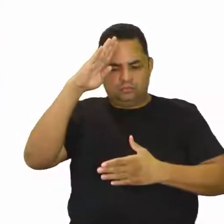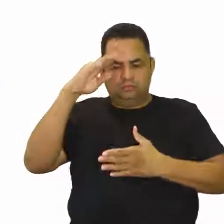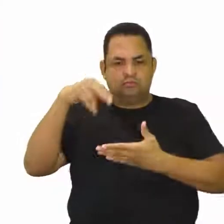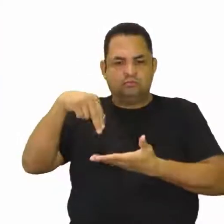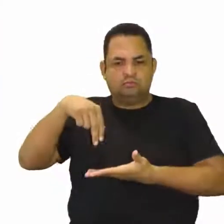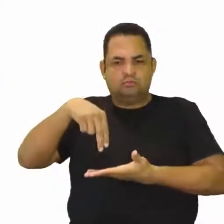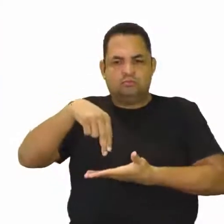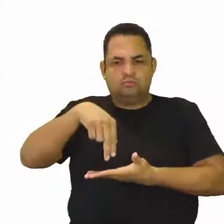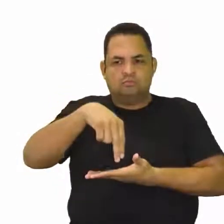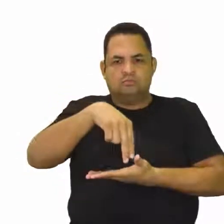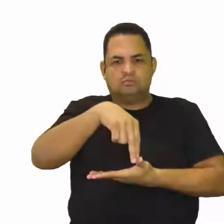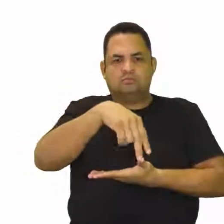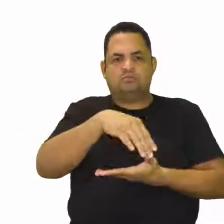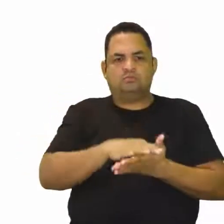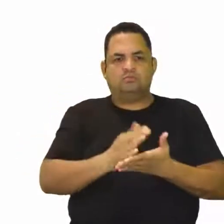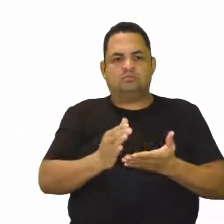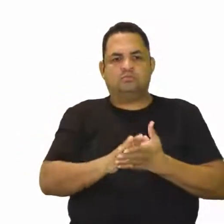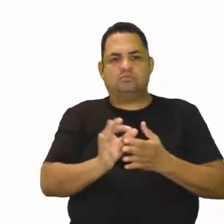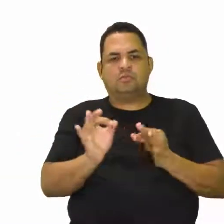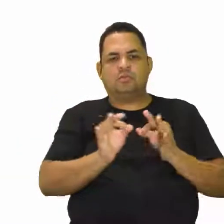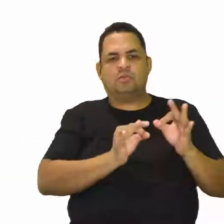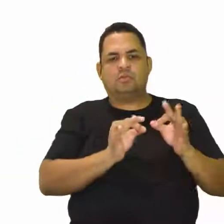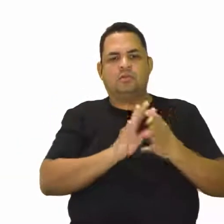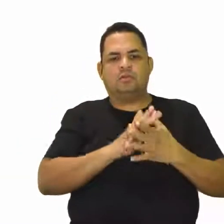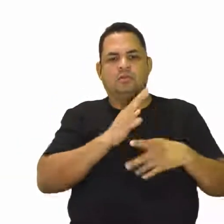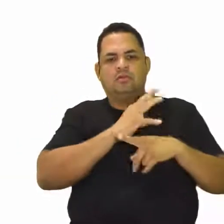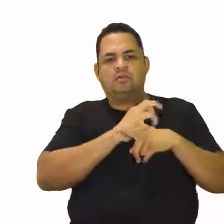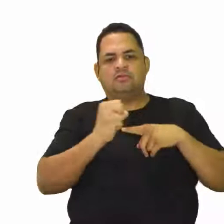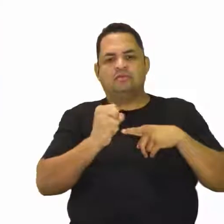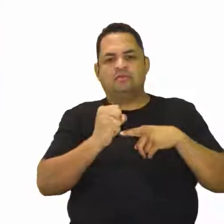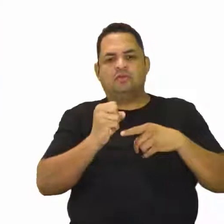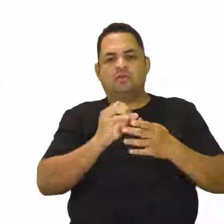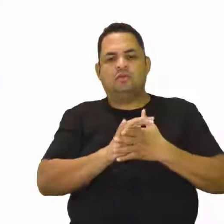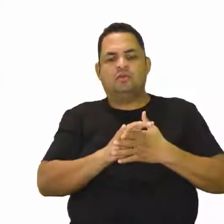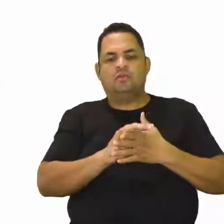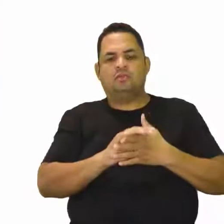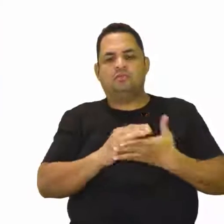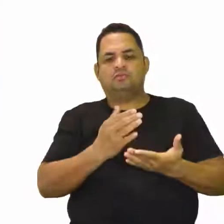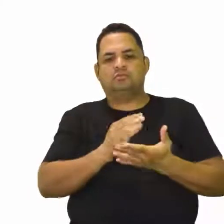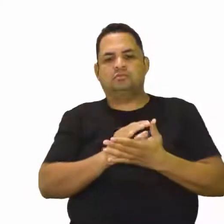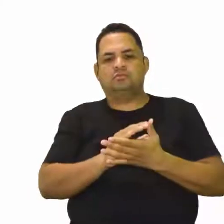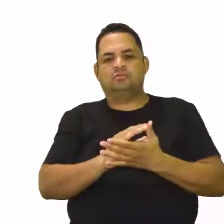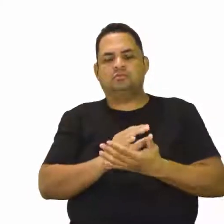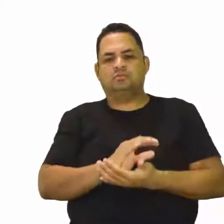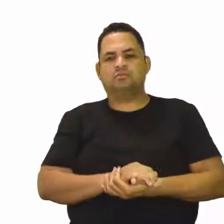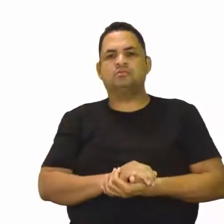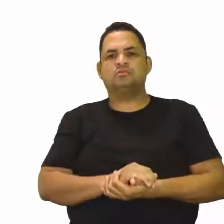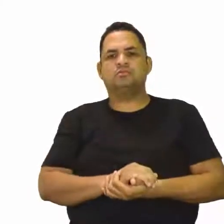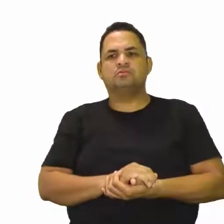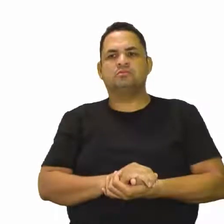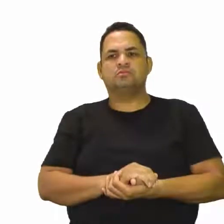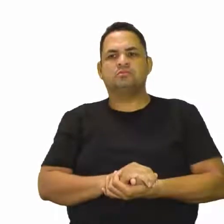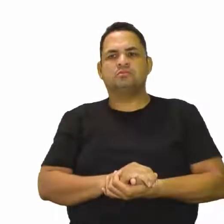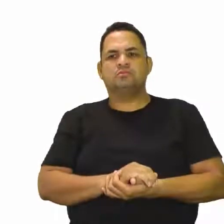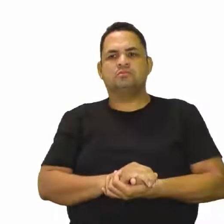terra, que consolidava a vitória nazista. Então, o que eu tinha?